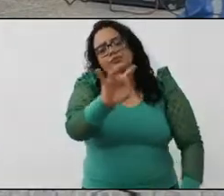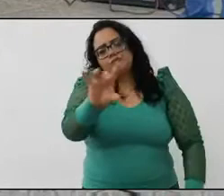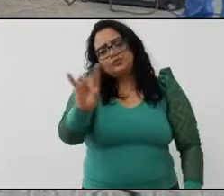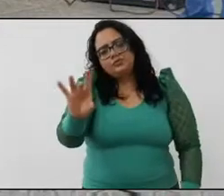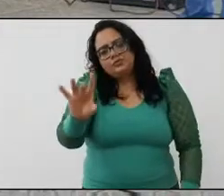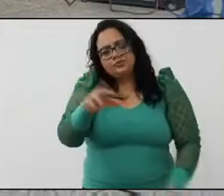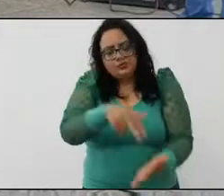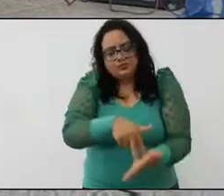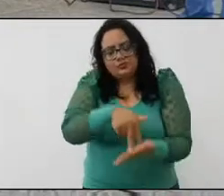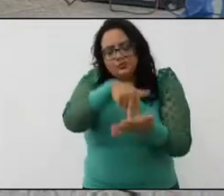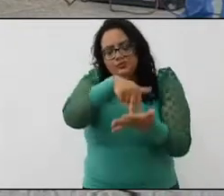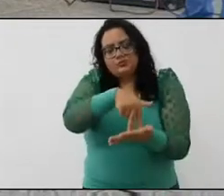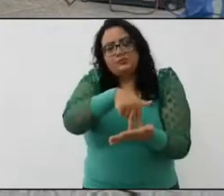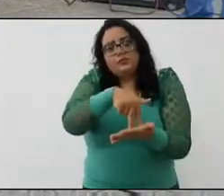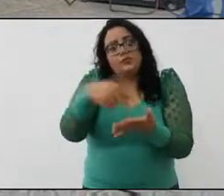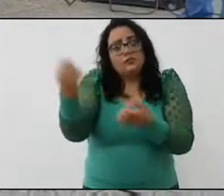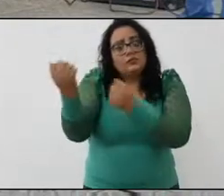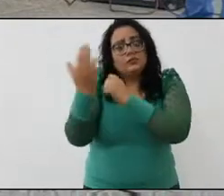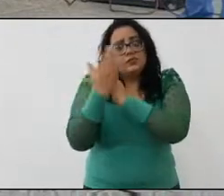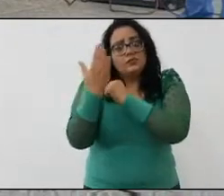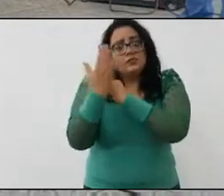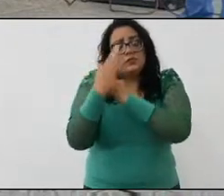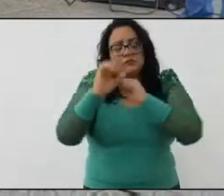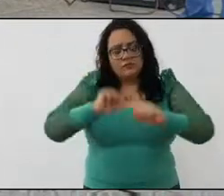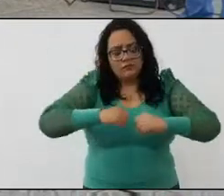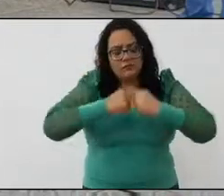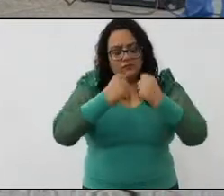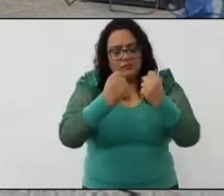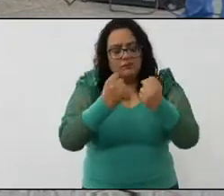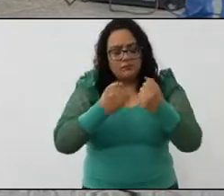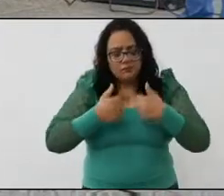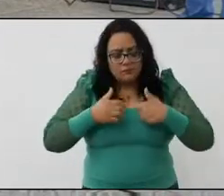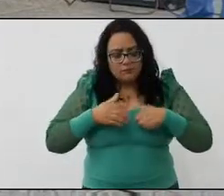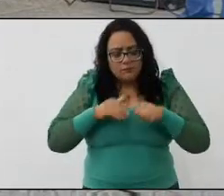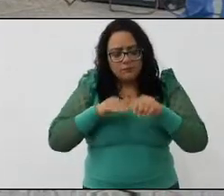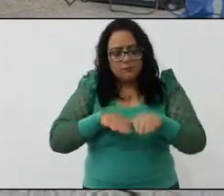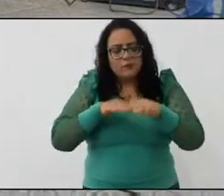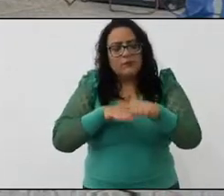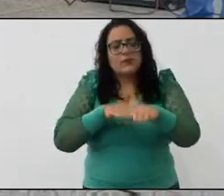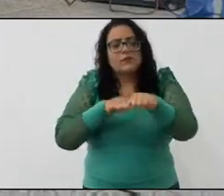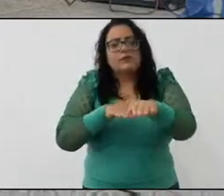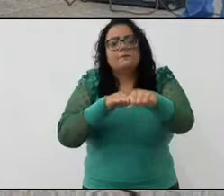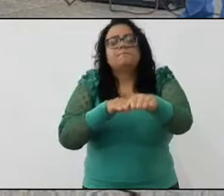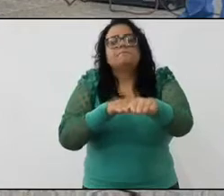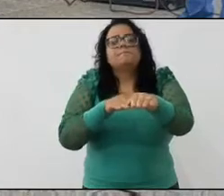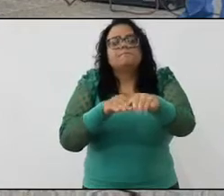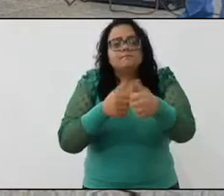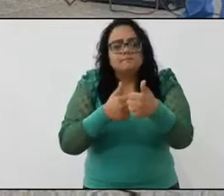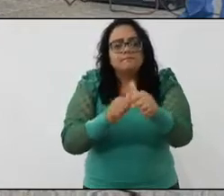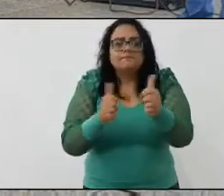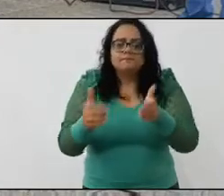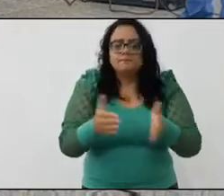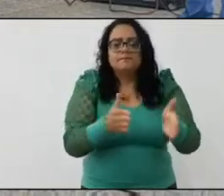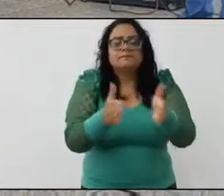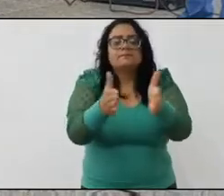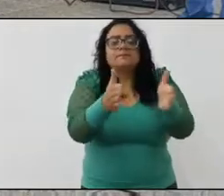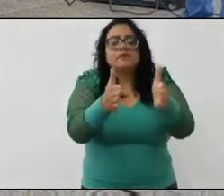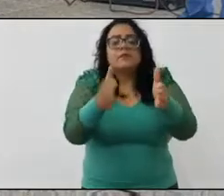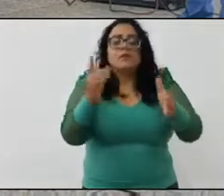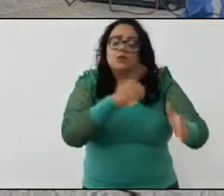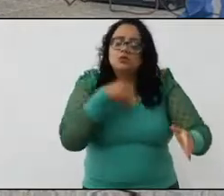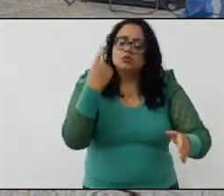Tuas mãos e nos ajuda a prosseguir, Senhor. Ó Deus, nós invocamos a presença